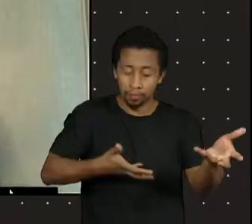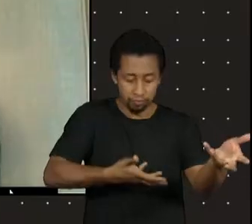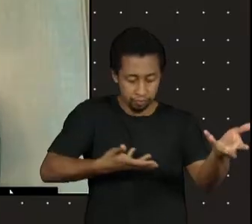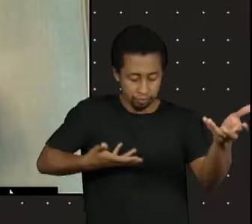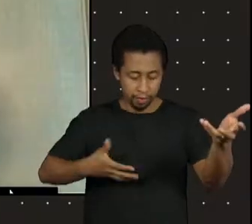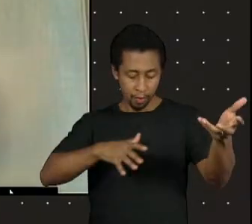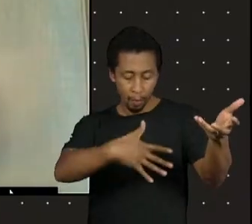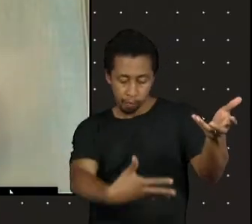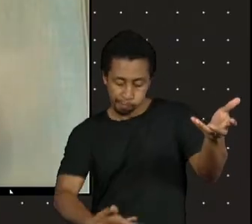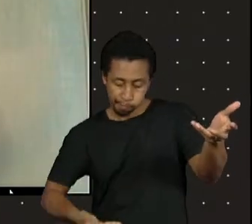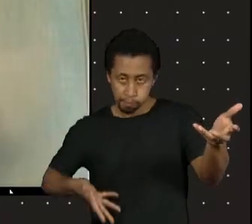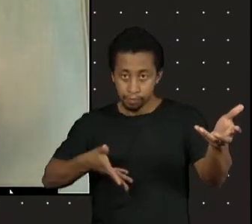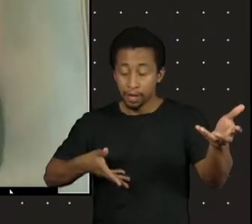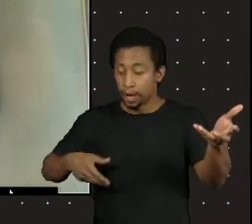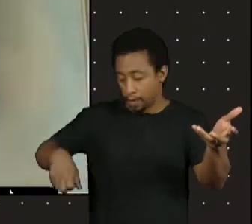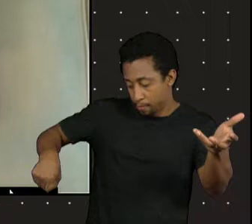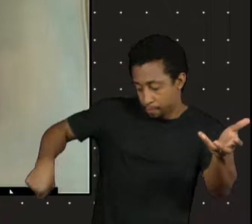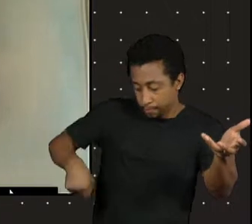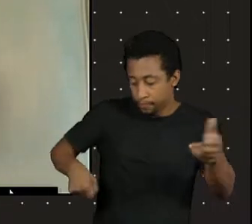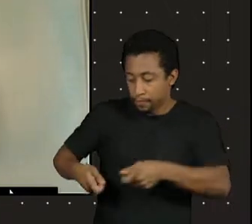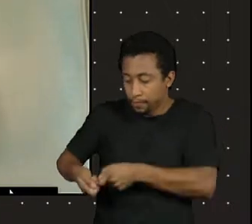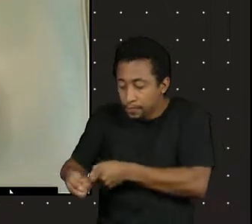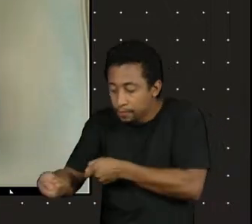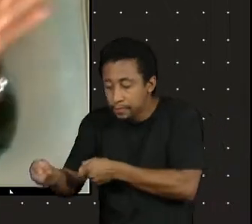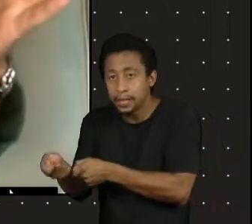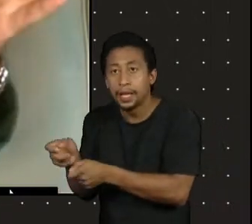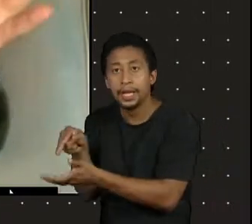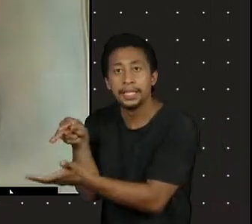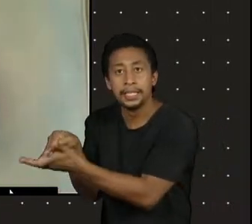a tomada num amplificador que